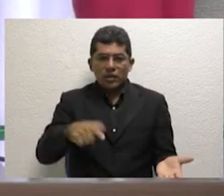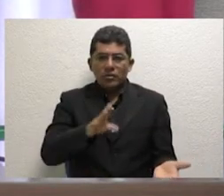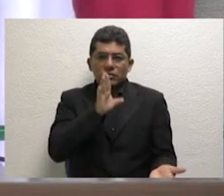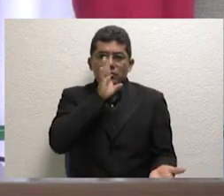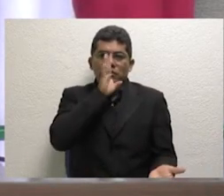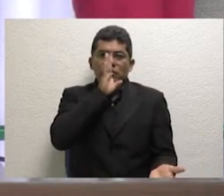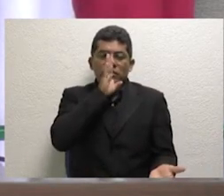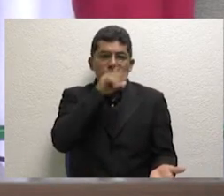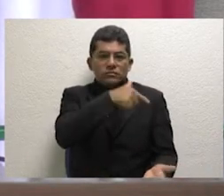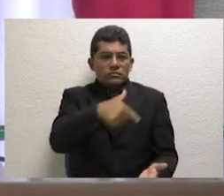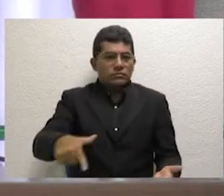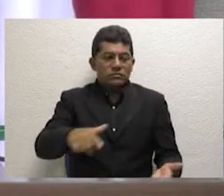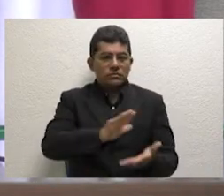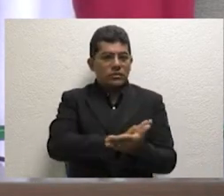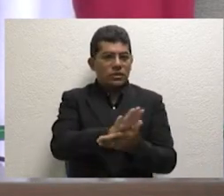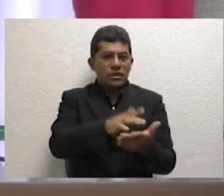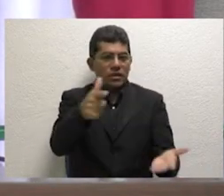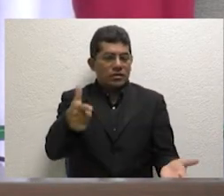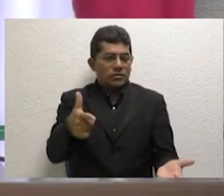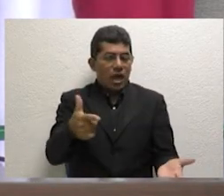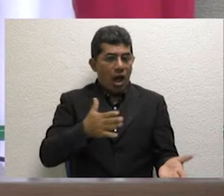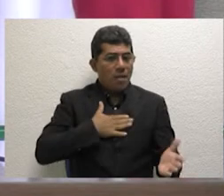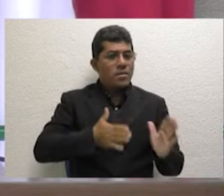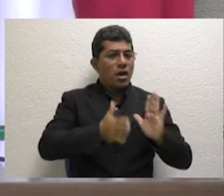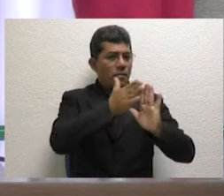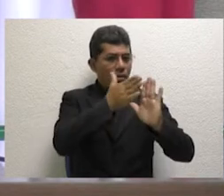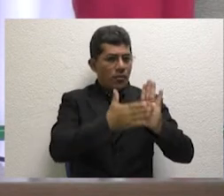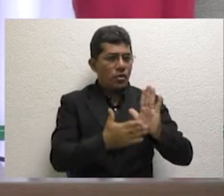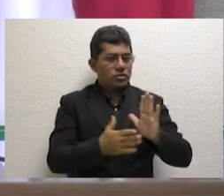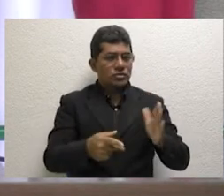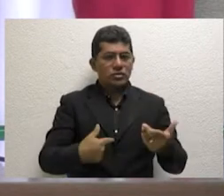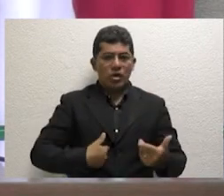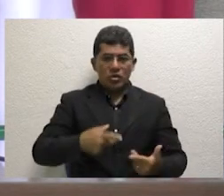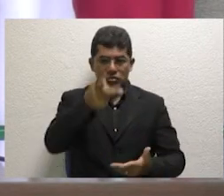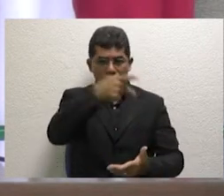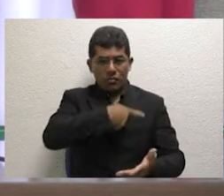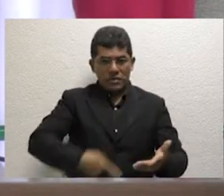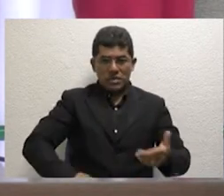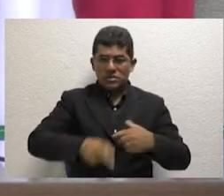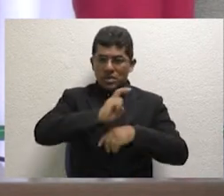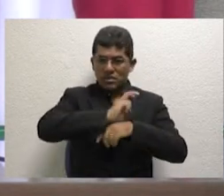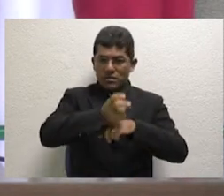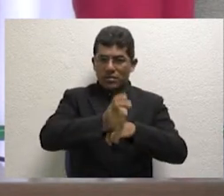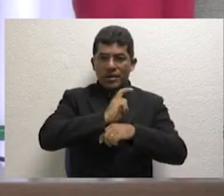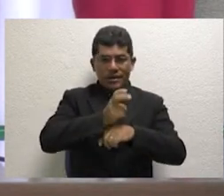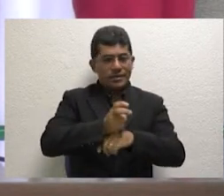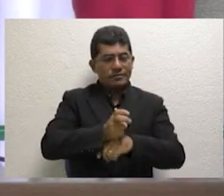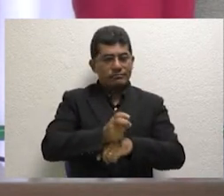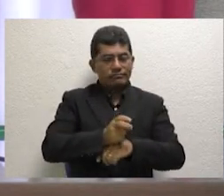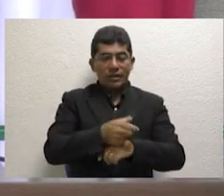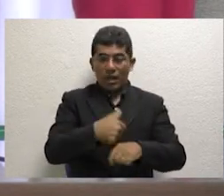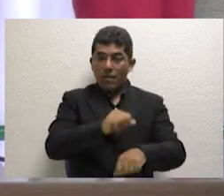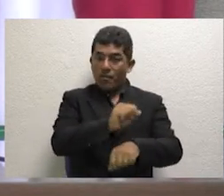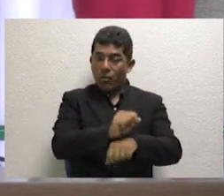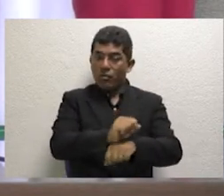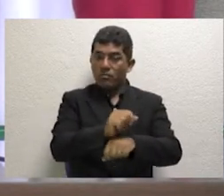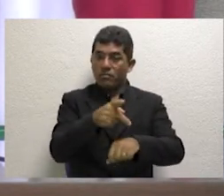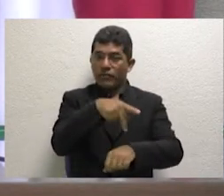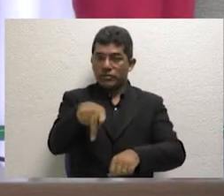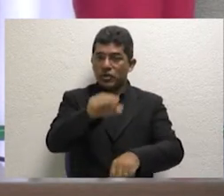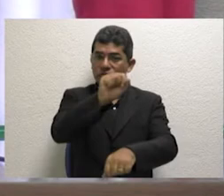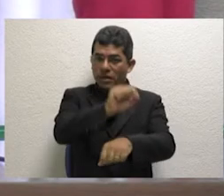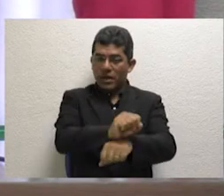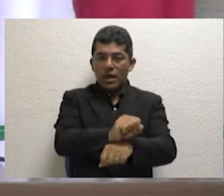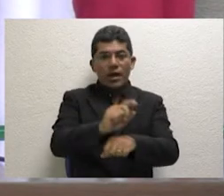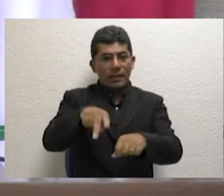então a minha proposta que vocês serem com o presidente possa e vale a pena eles aguardarem para que a possa ter um